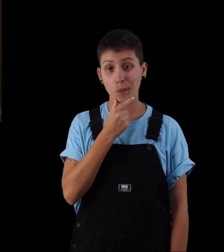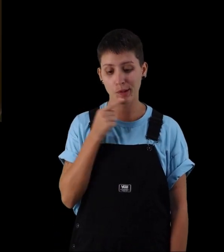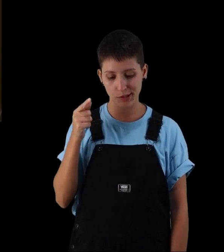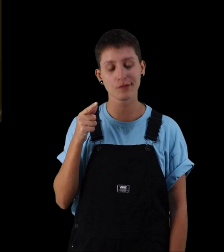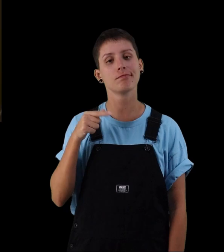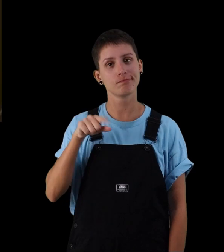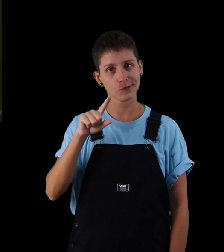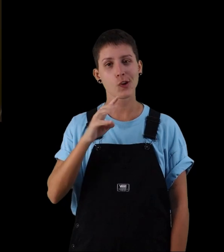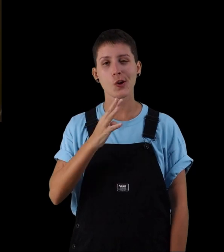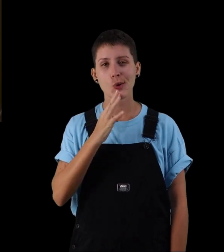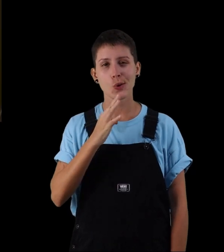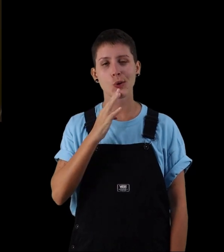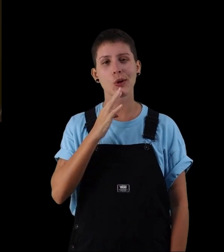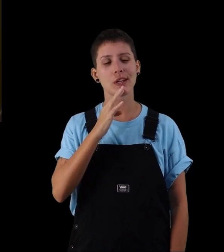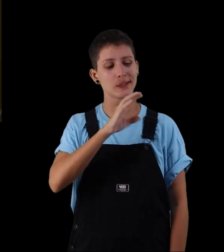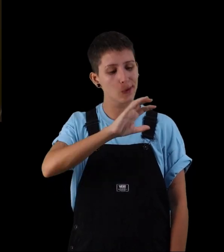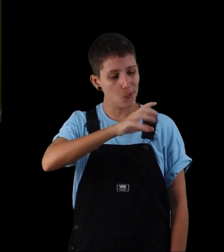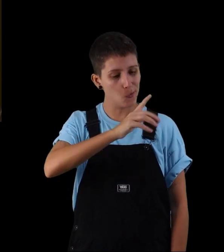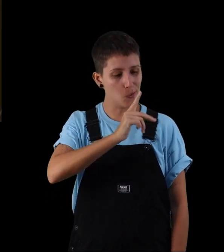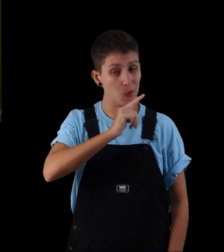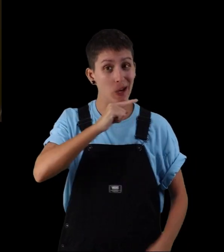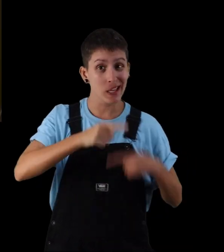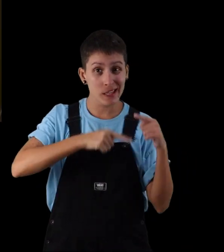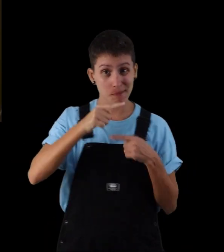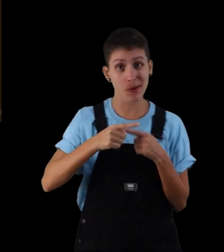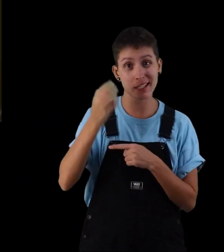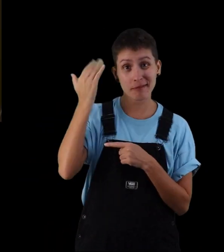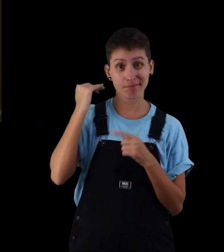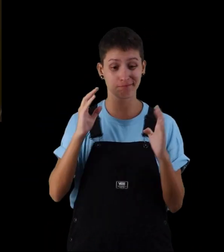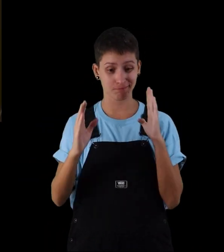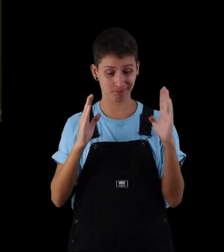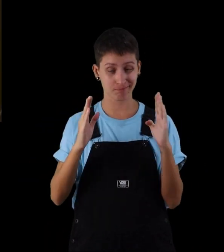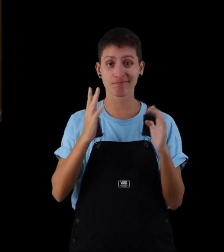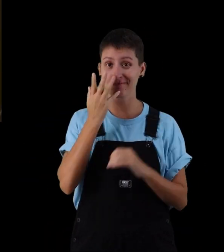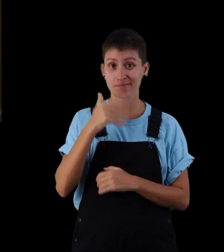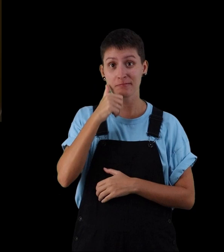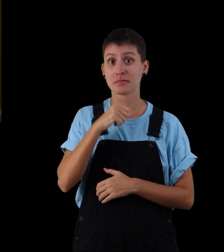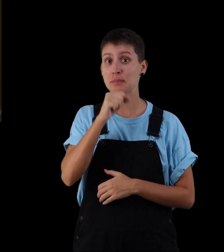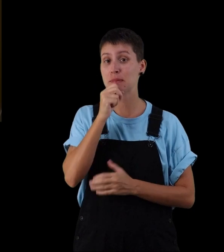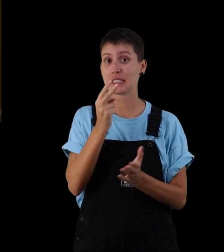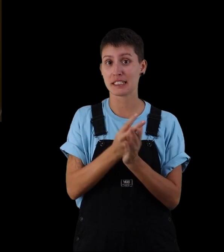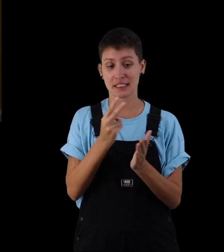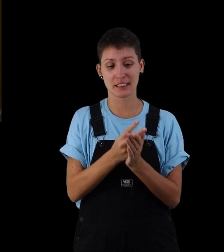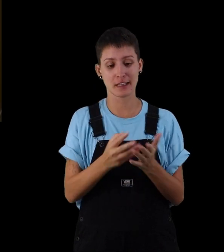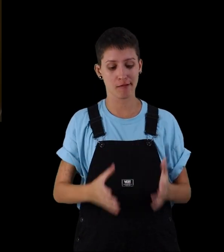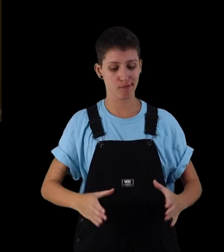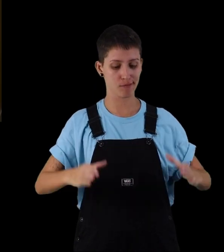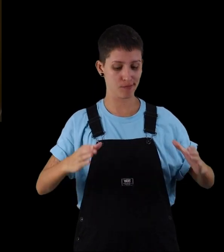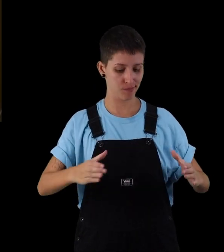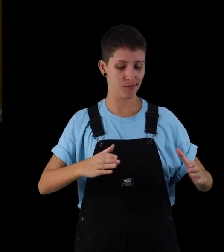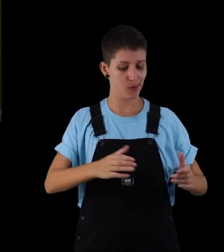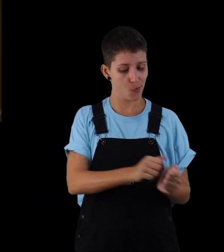O menino Edino foi conhecer torneira bem depois. Na época da sua infância, a mãe lavava a louça